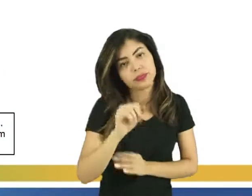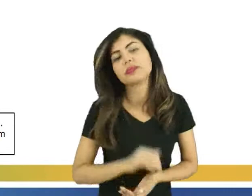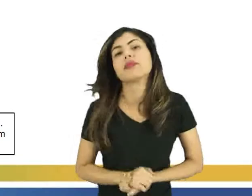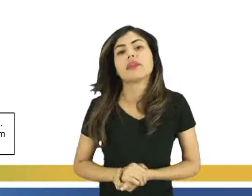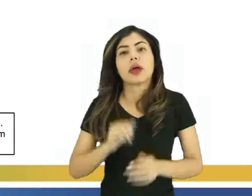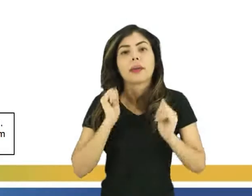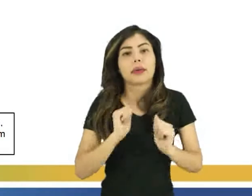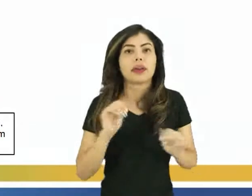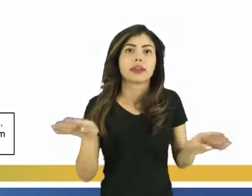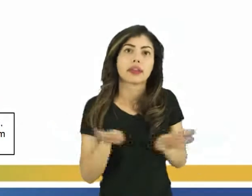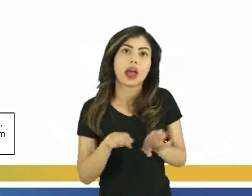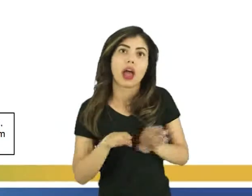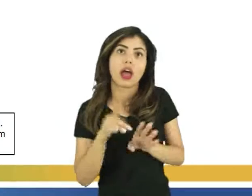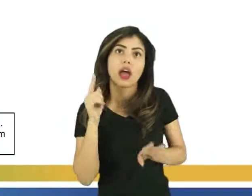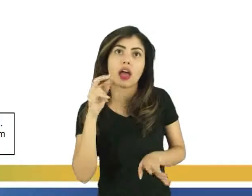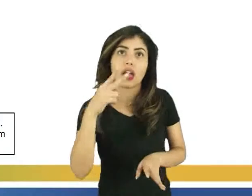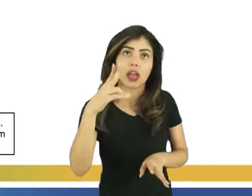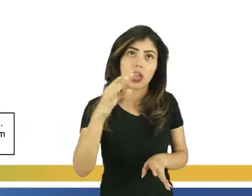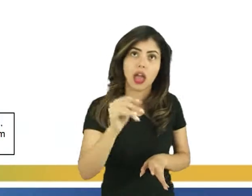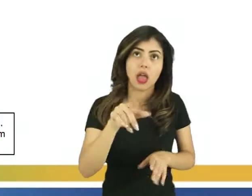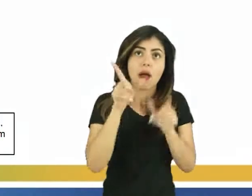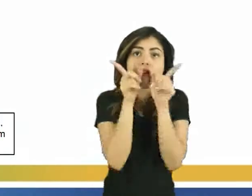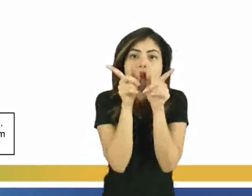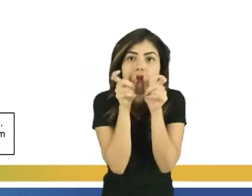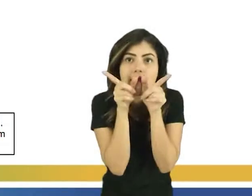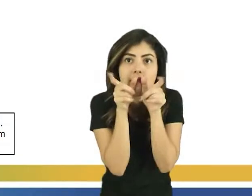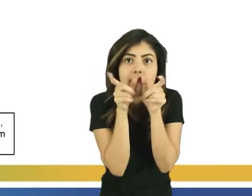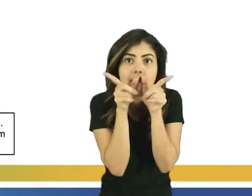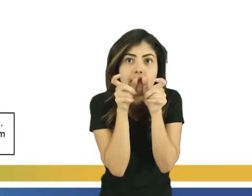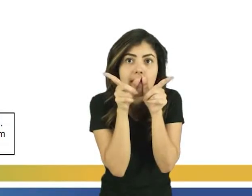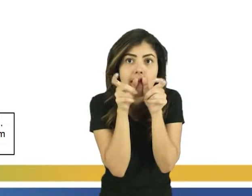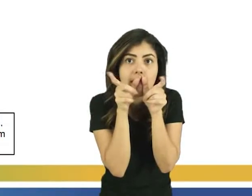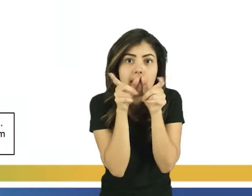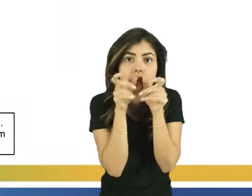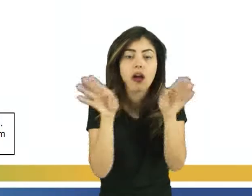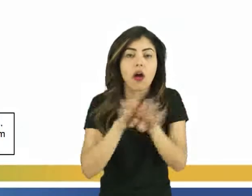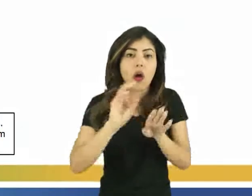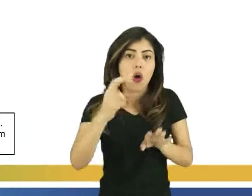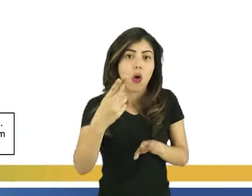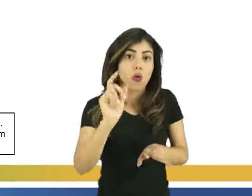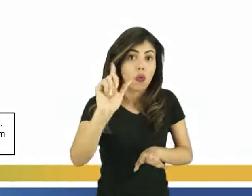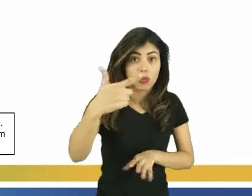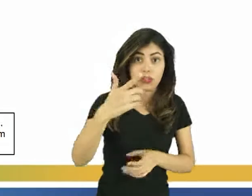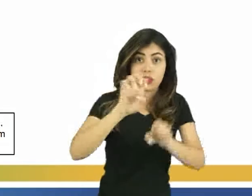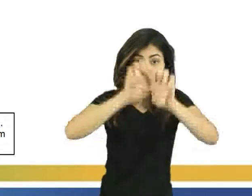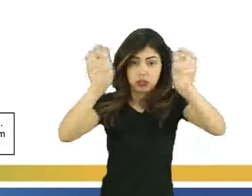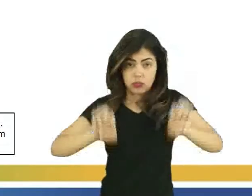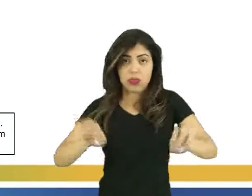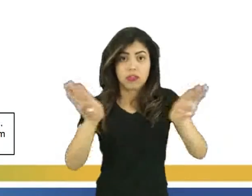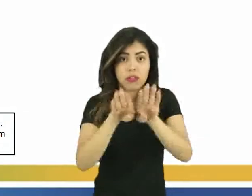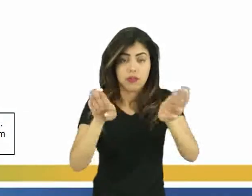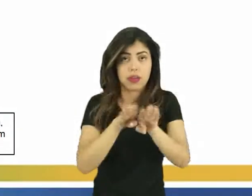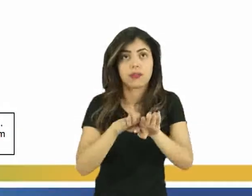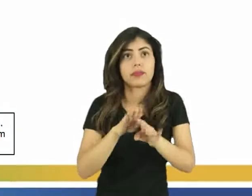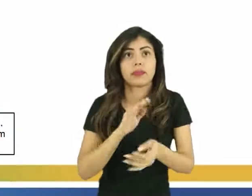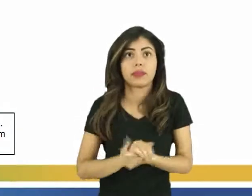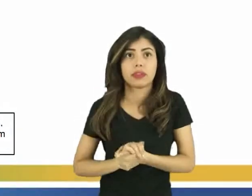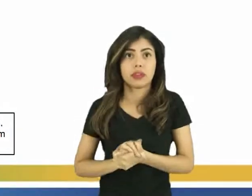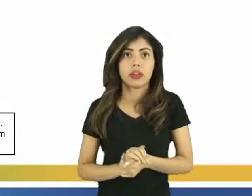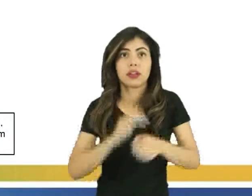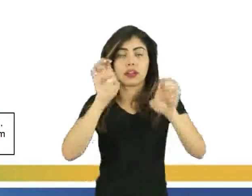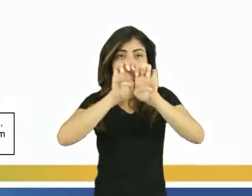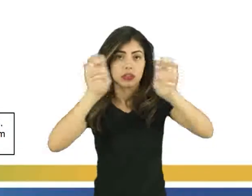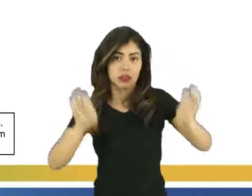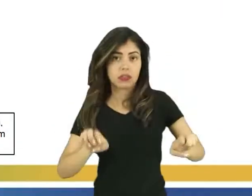também possuem peças bucais, que são mandíbulas, podem ser quelíceras ou outras estruturas, e essas